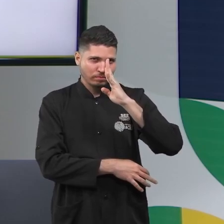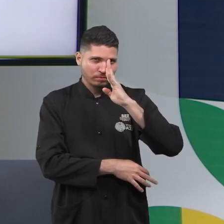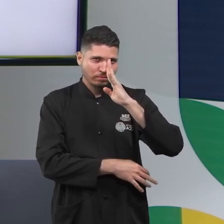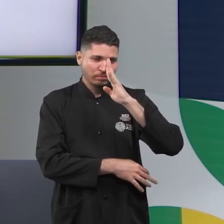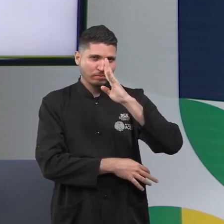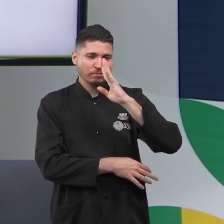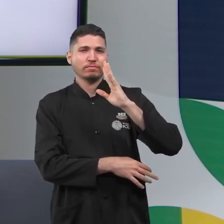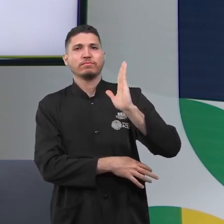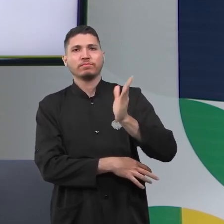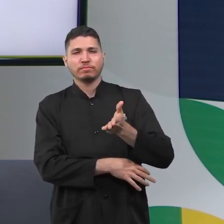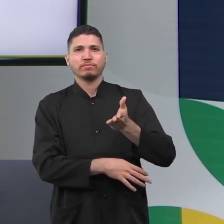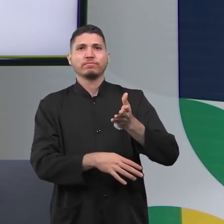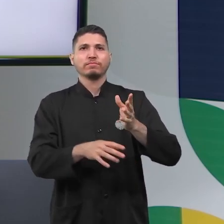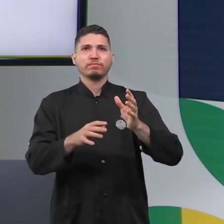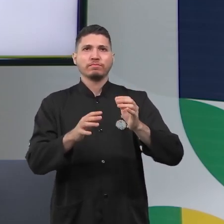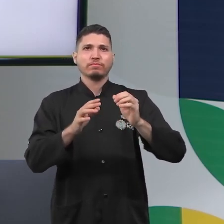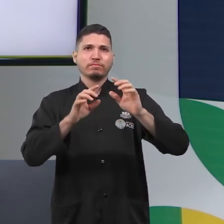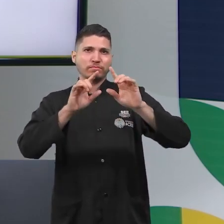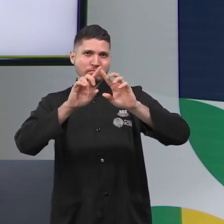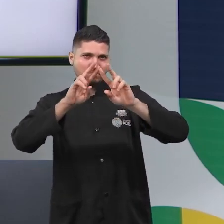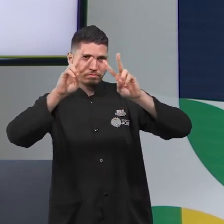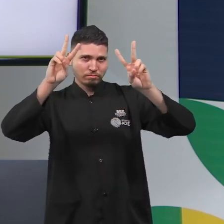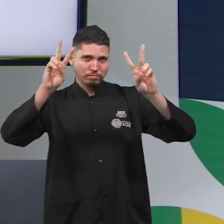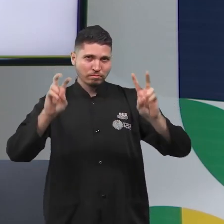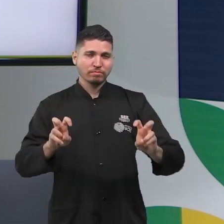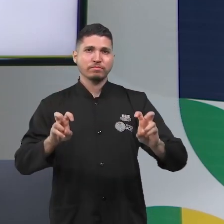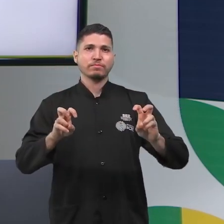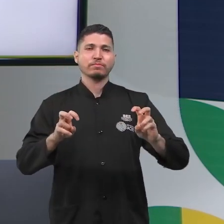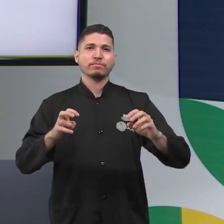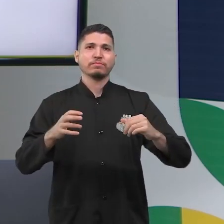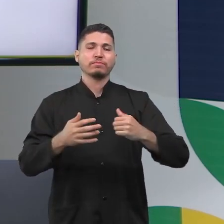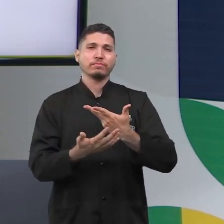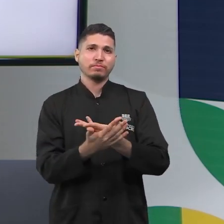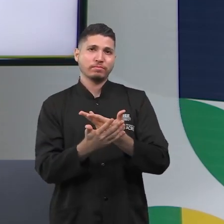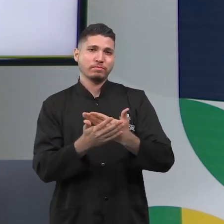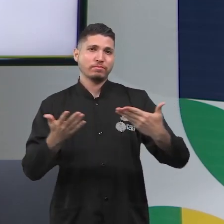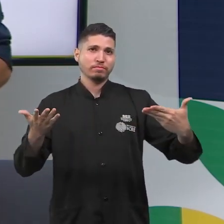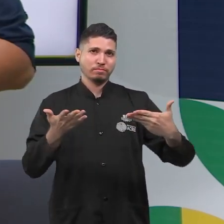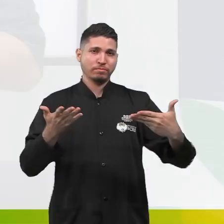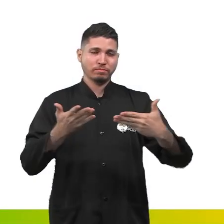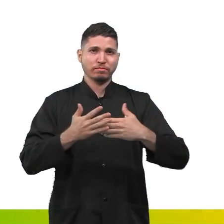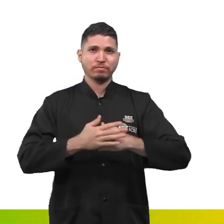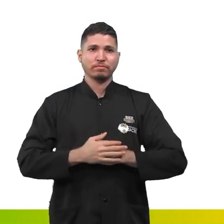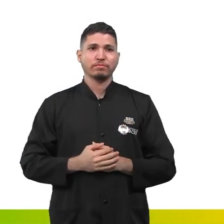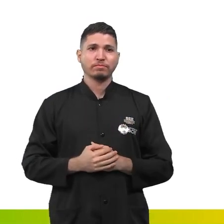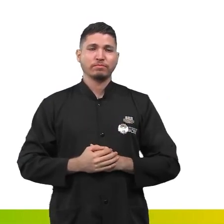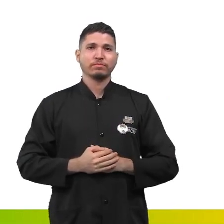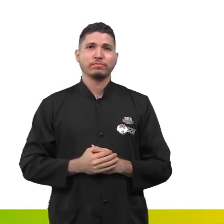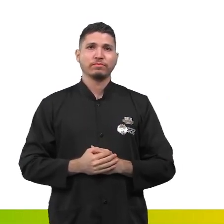alguma dessas tragédias que serão tratadas aqui. Então vem comigo, olha só.